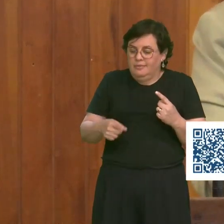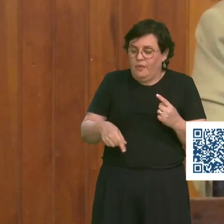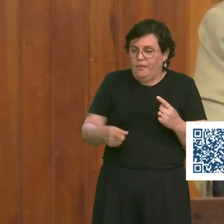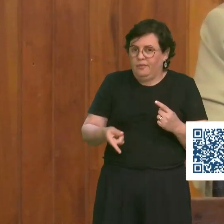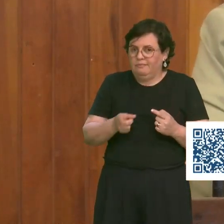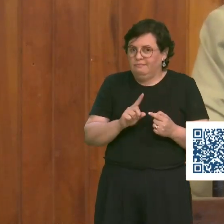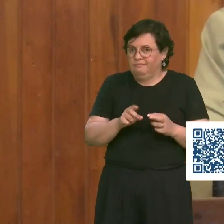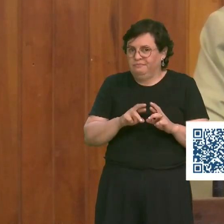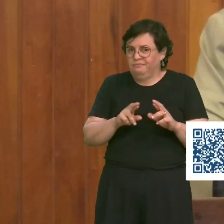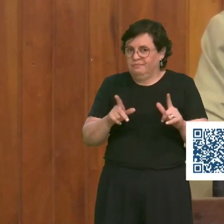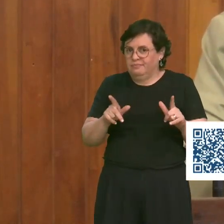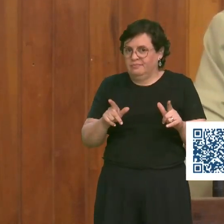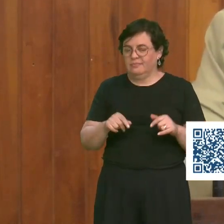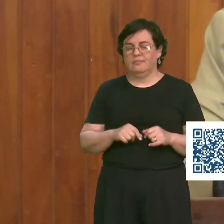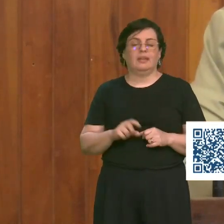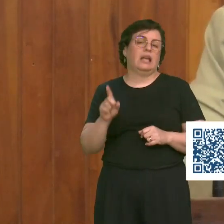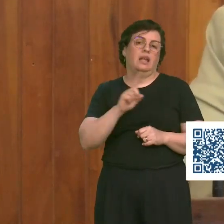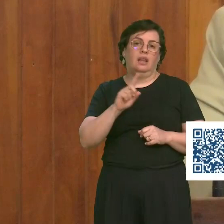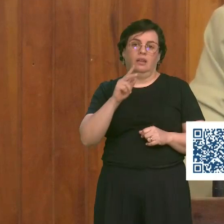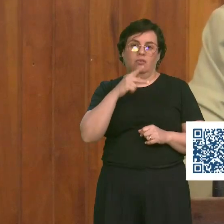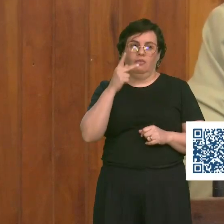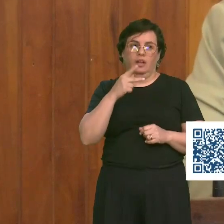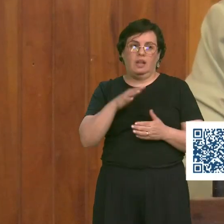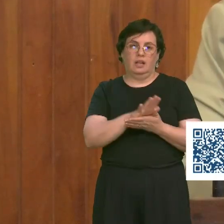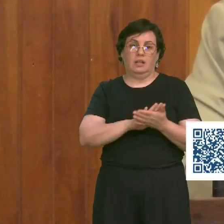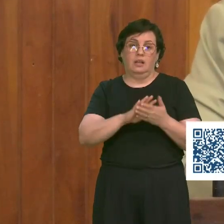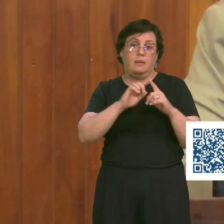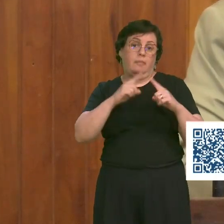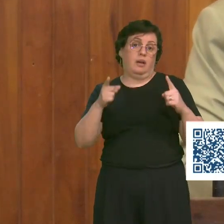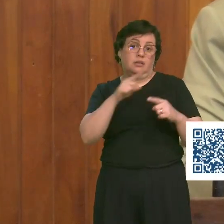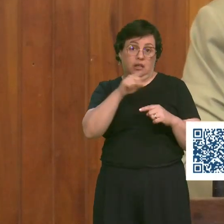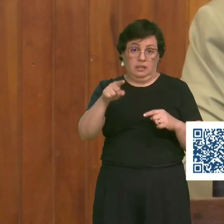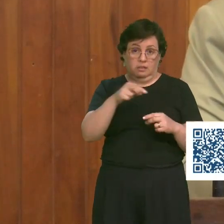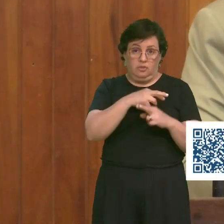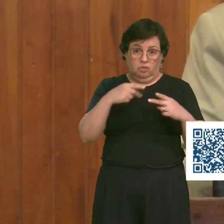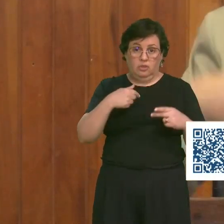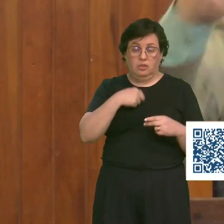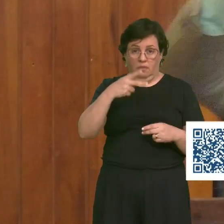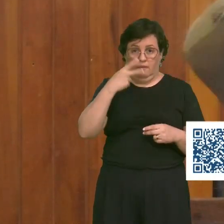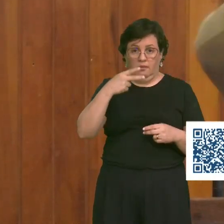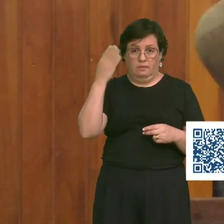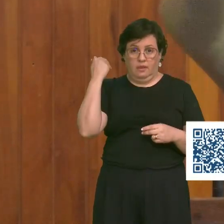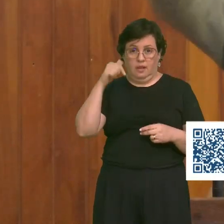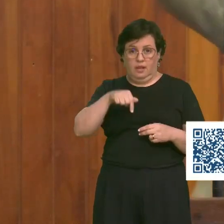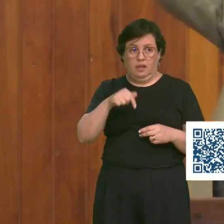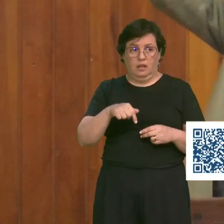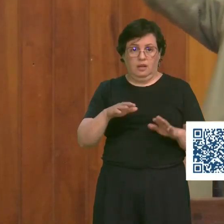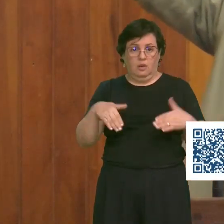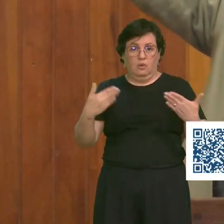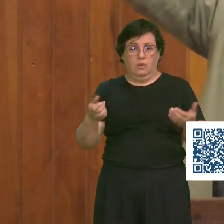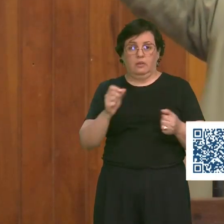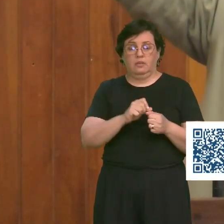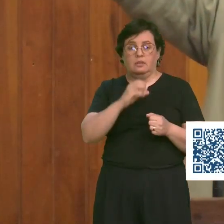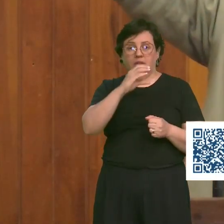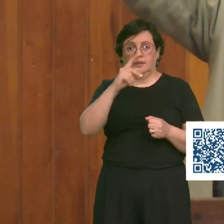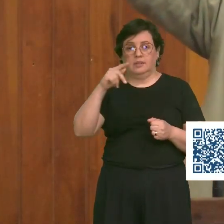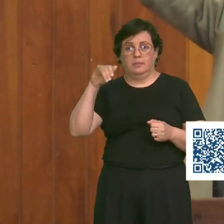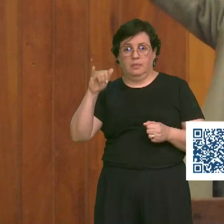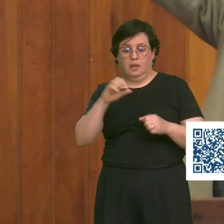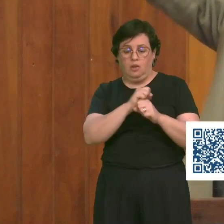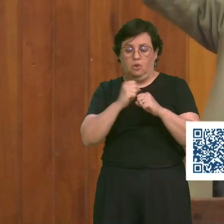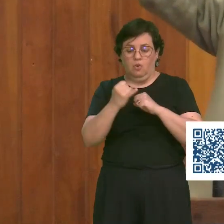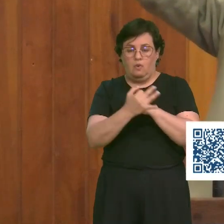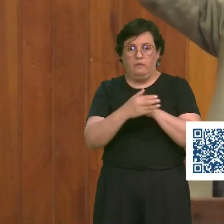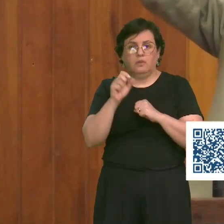não vou expor ninguém isso por colega nenhuma mas esses casos que eu citei aqui ué quando foi instalada CPI da